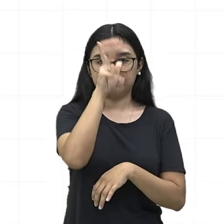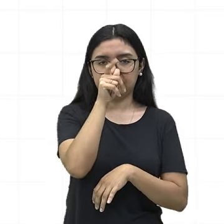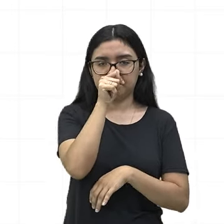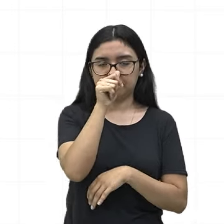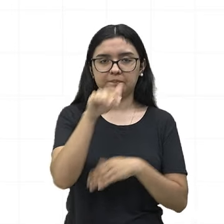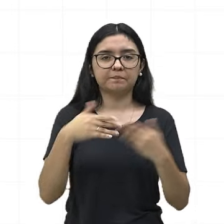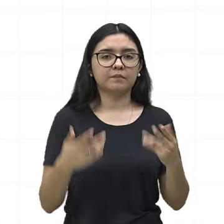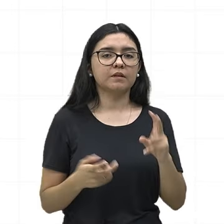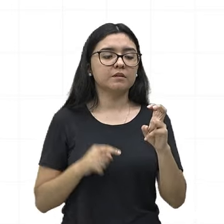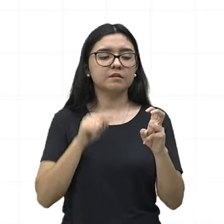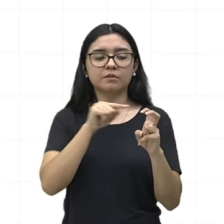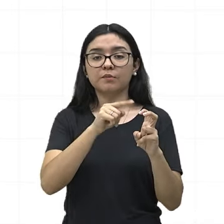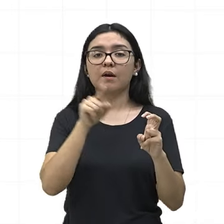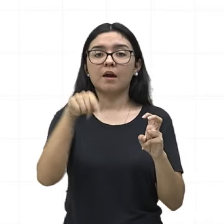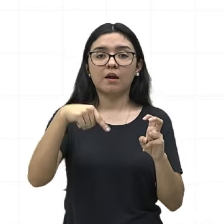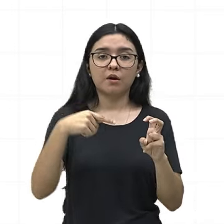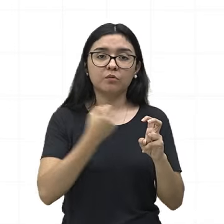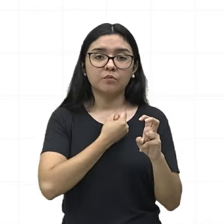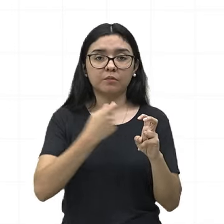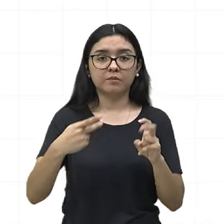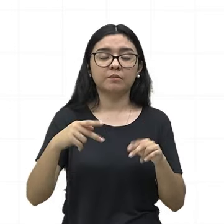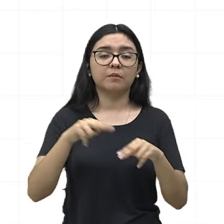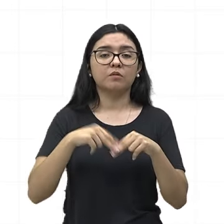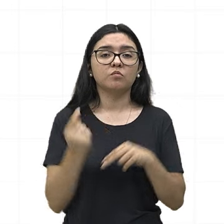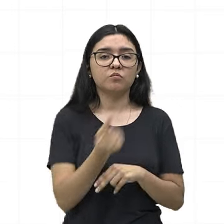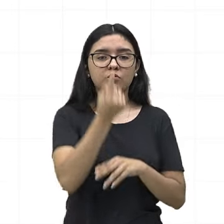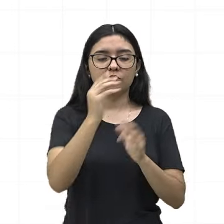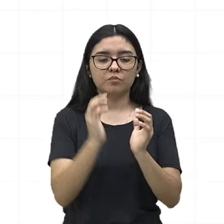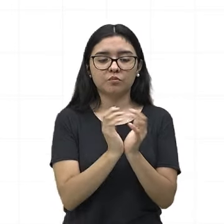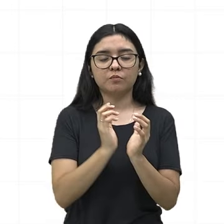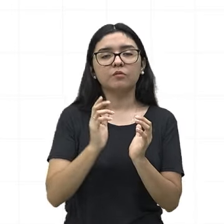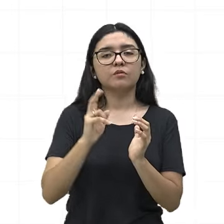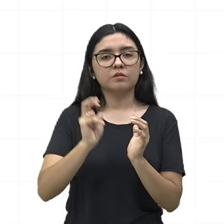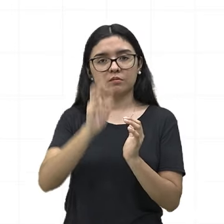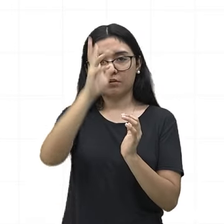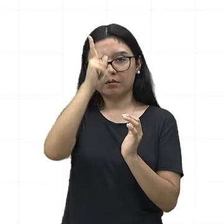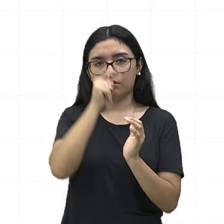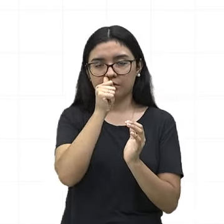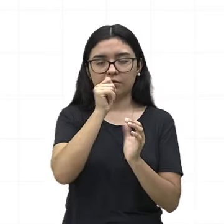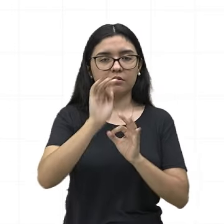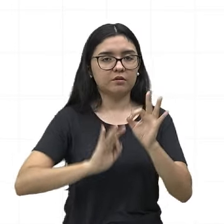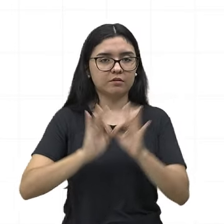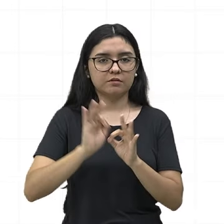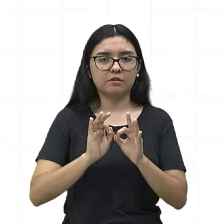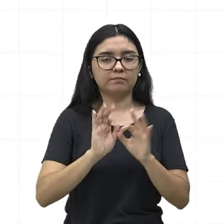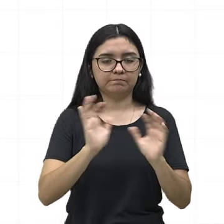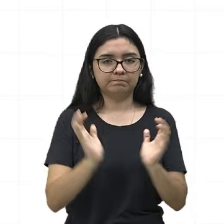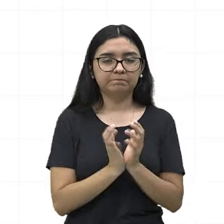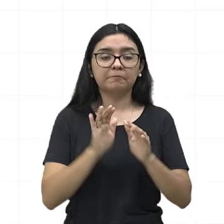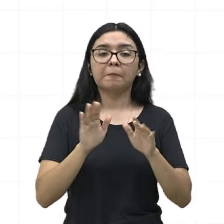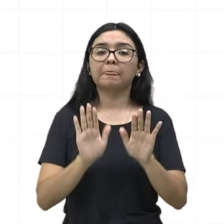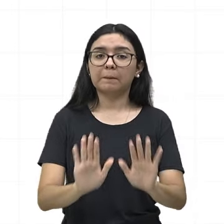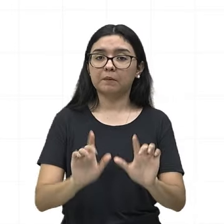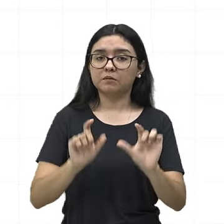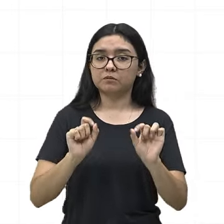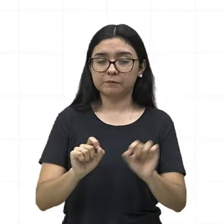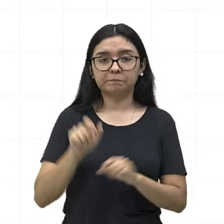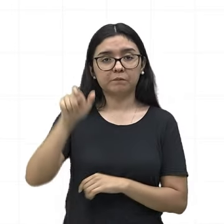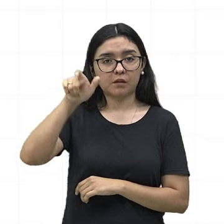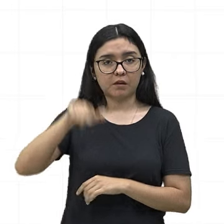número primo, porque só há uma maneira de ele organizar essas galinhas em uma única fileira, né? Bom, mas olha só outra situação. O avicultor também